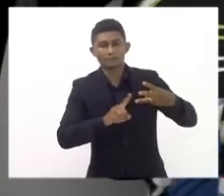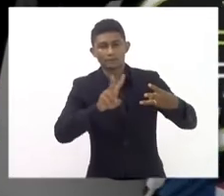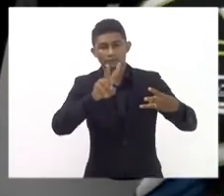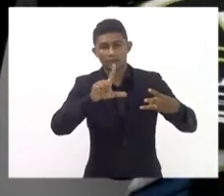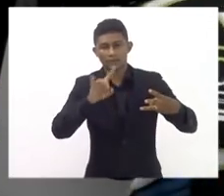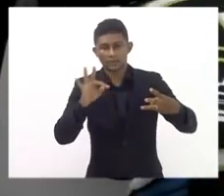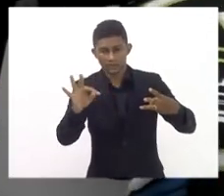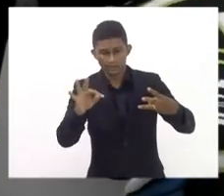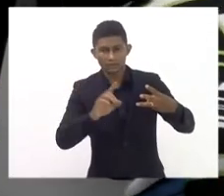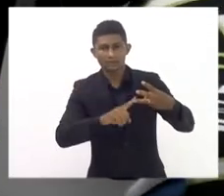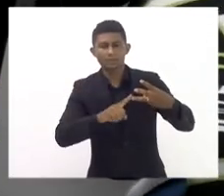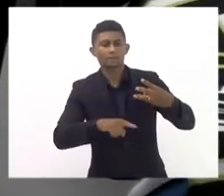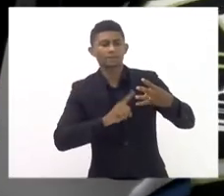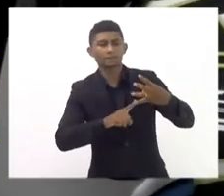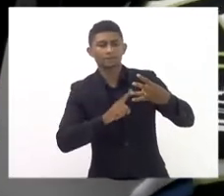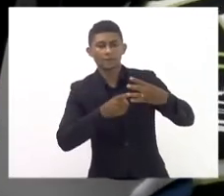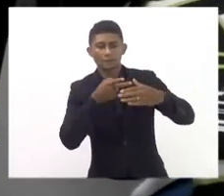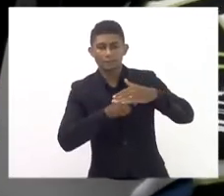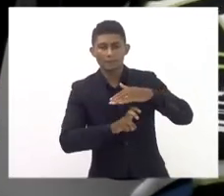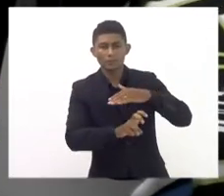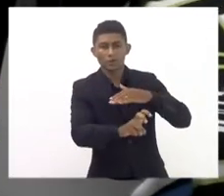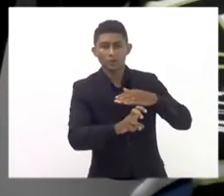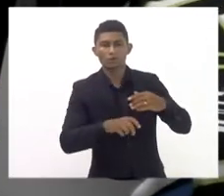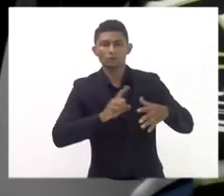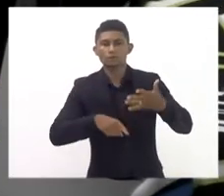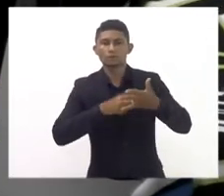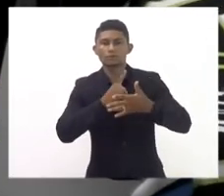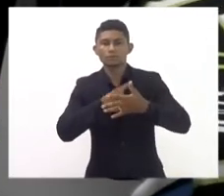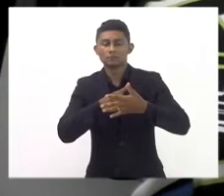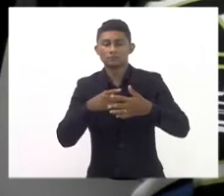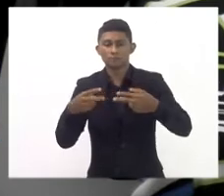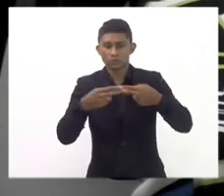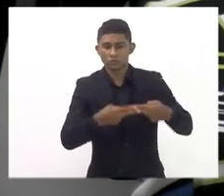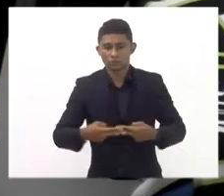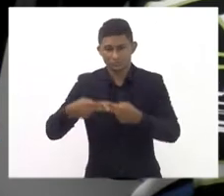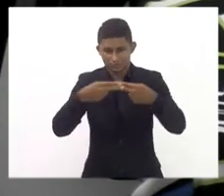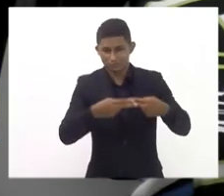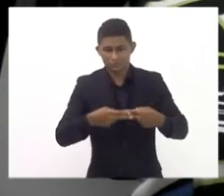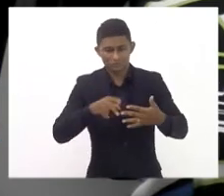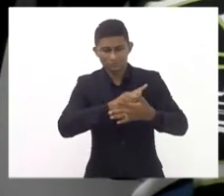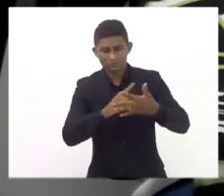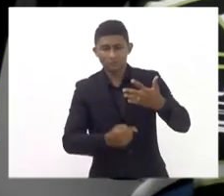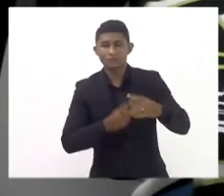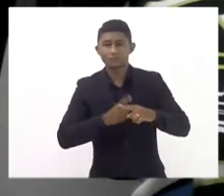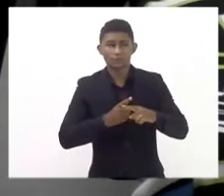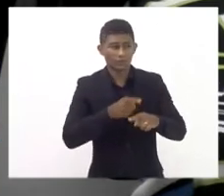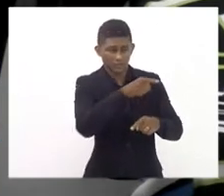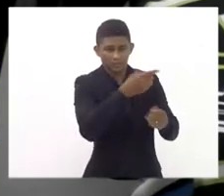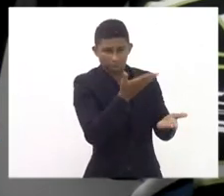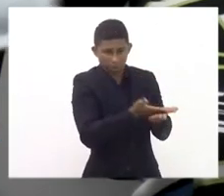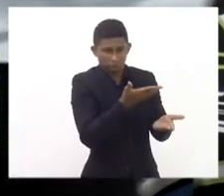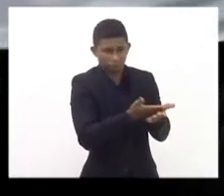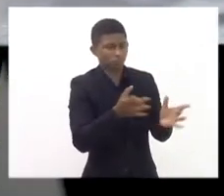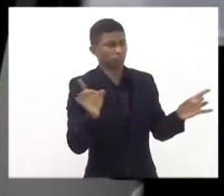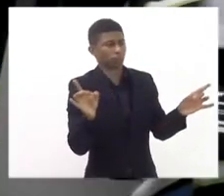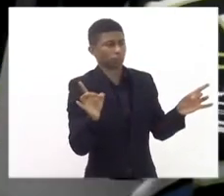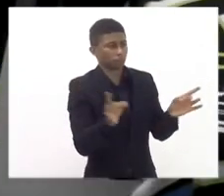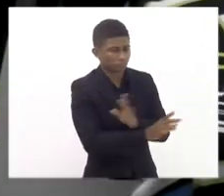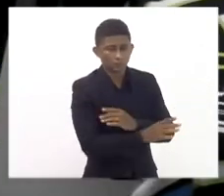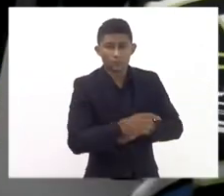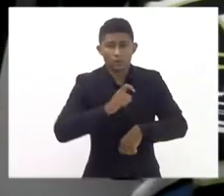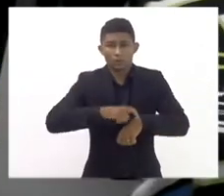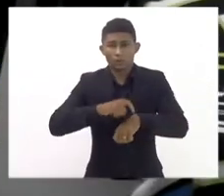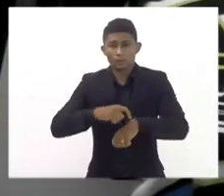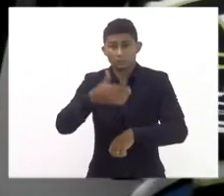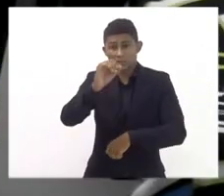Porque nem sempre os alunos que saem 10h30, né, da noite da gente do curso noturno, tem essa oferta de ônibus. Às vezes, realmente,